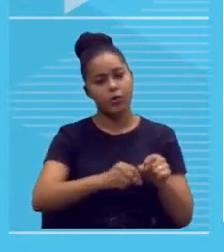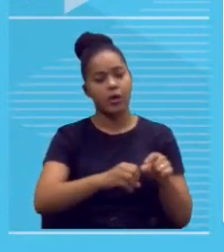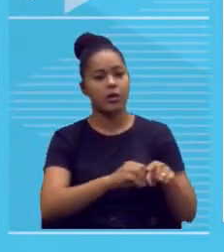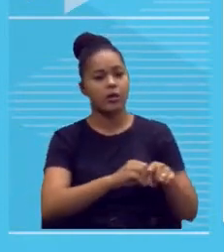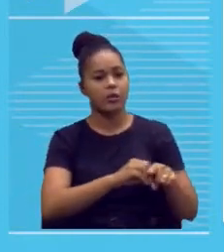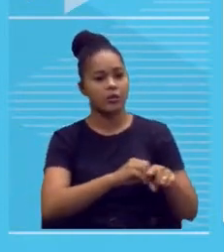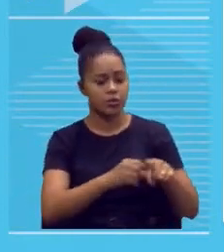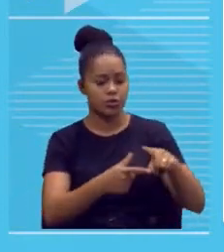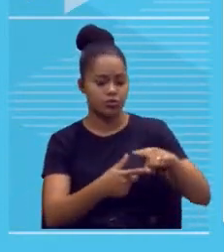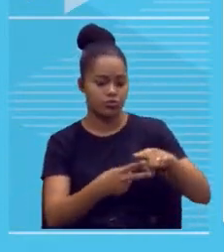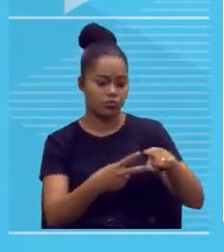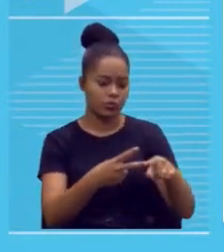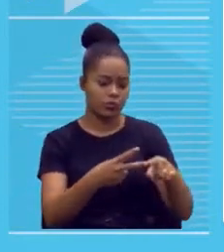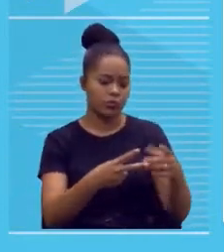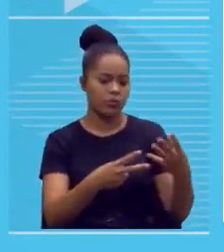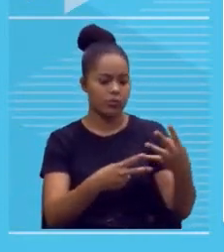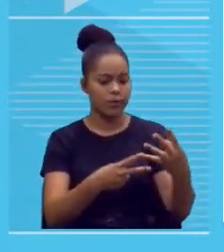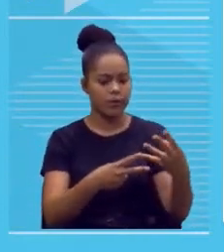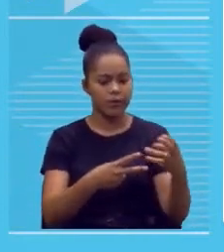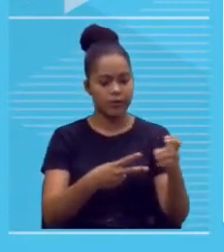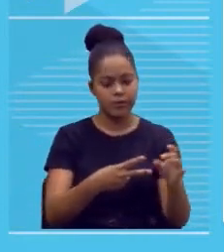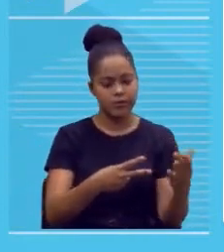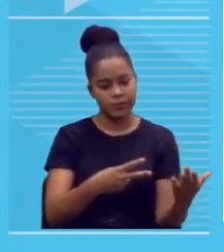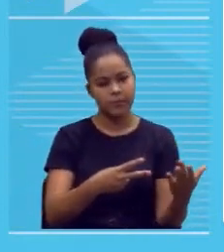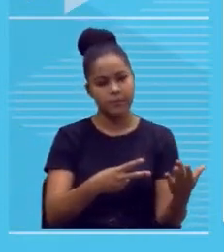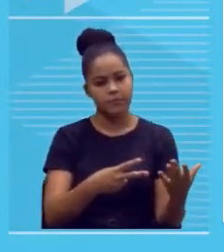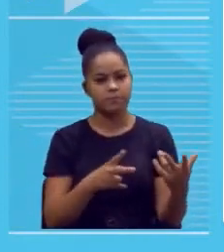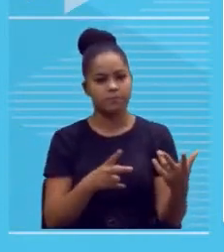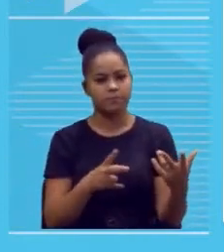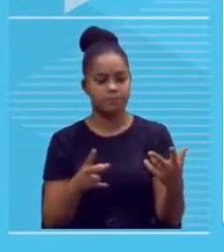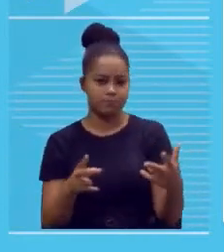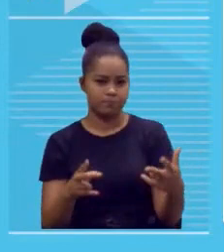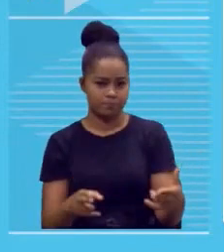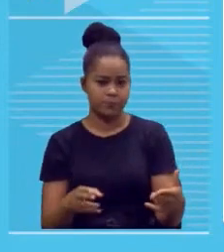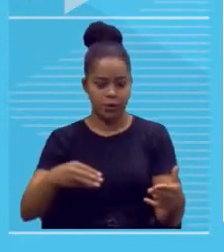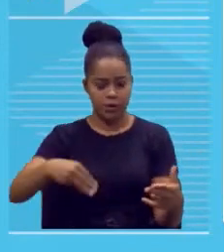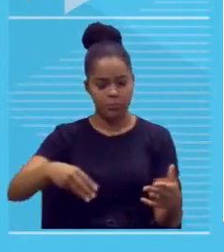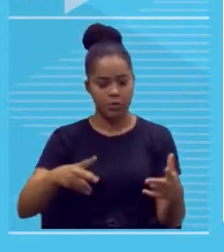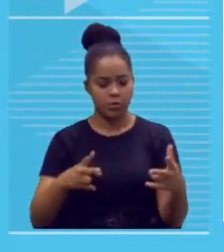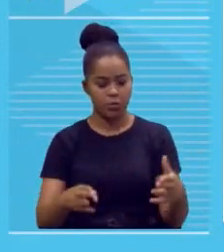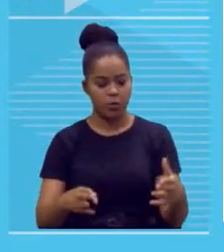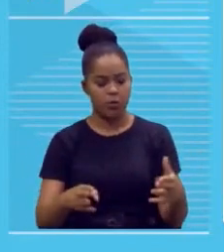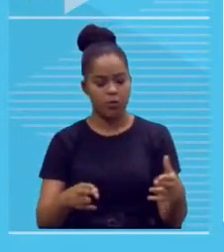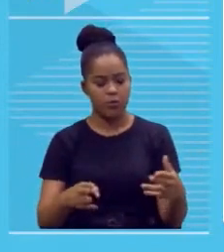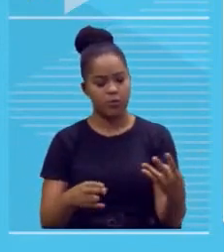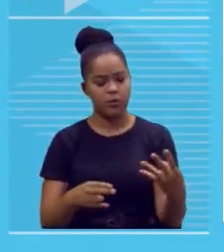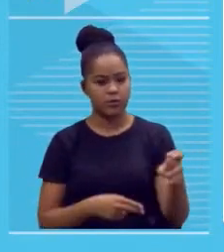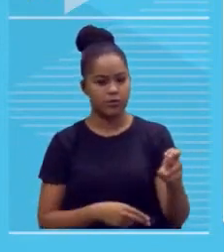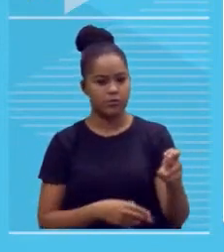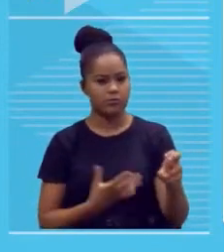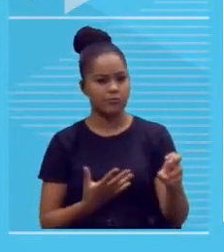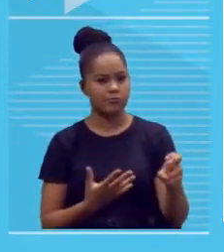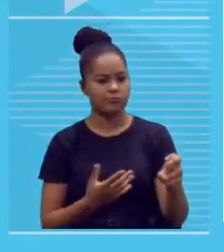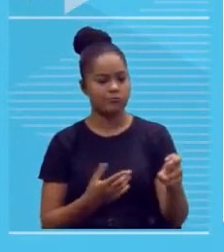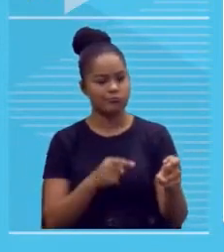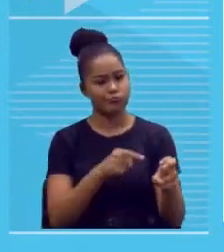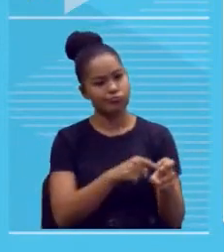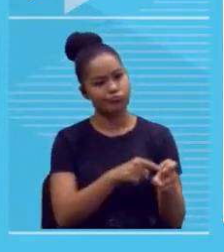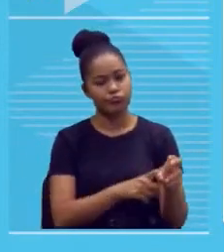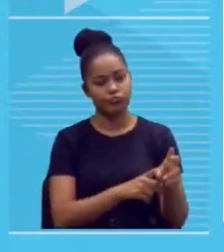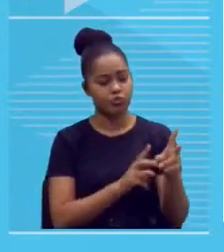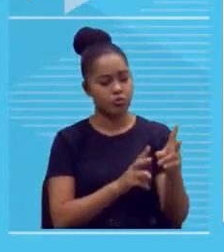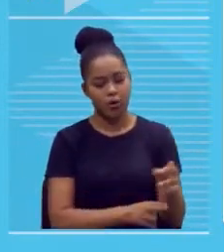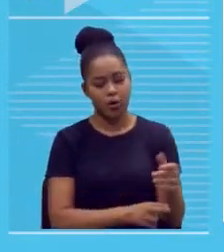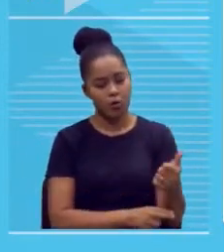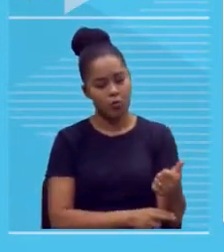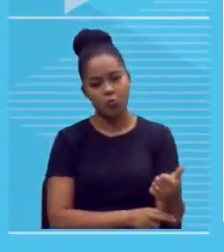ângulo lá de inclinação é 45, o meu m é igual à tangente de 45. Quanto que vale a tangente de 45? 1, professor. Achei